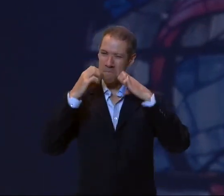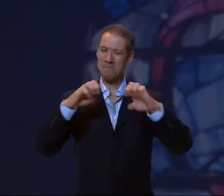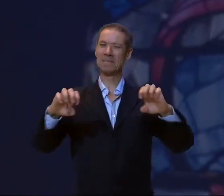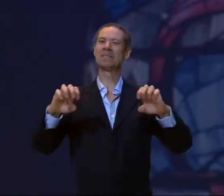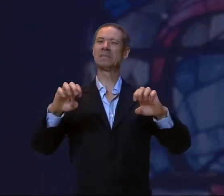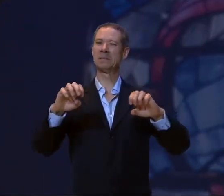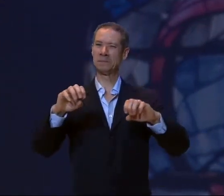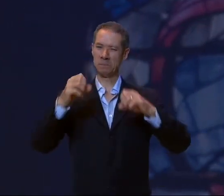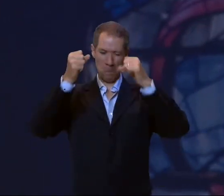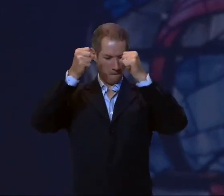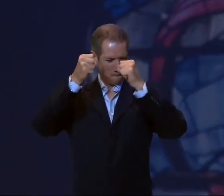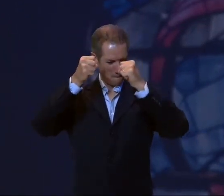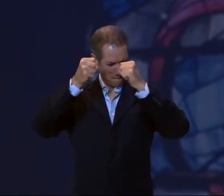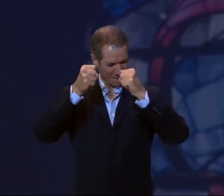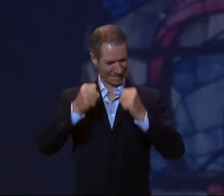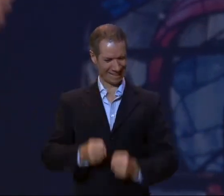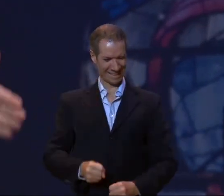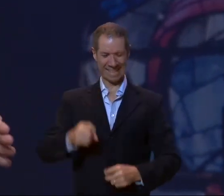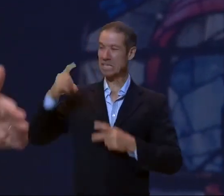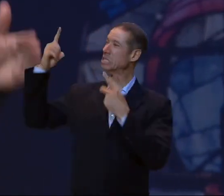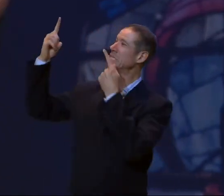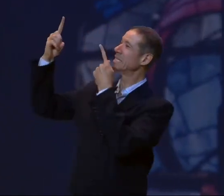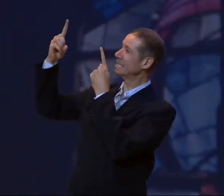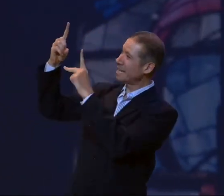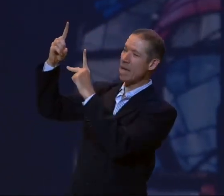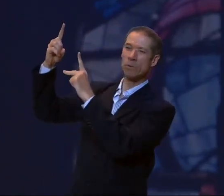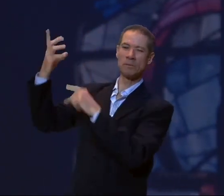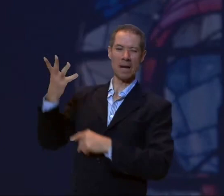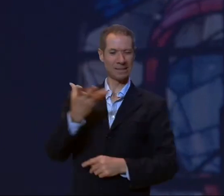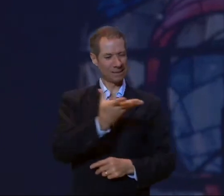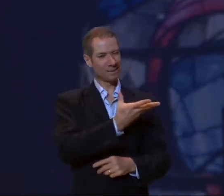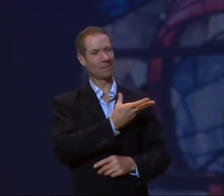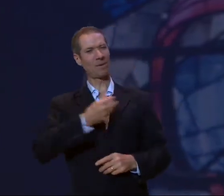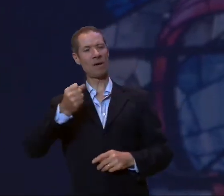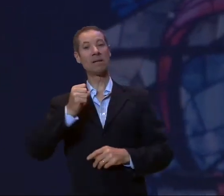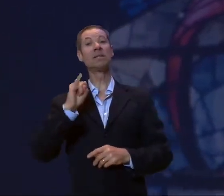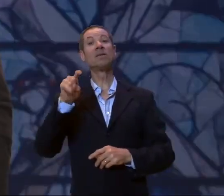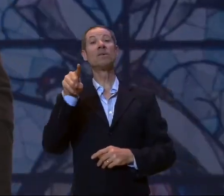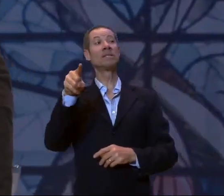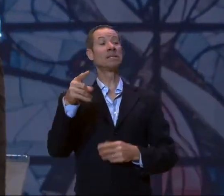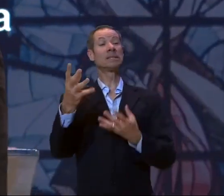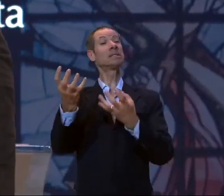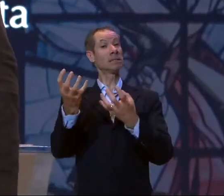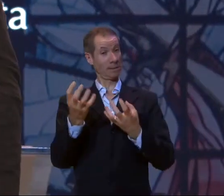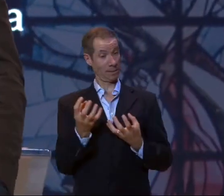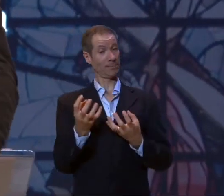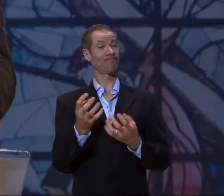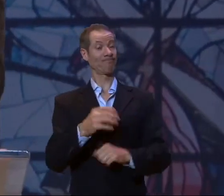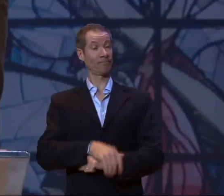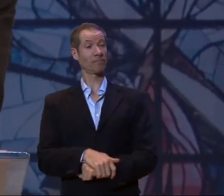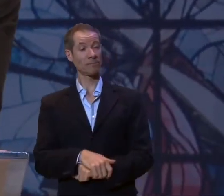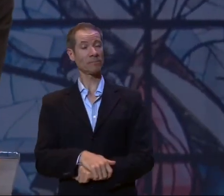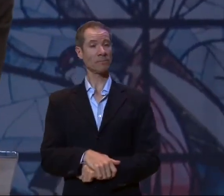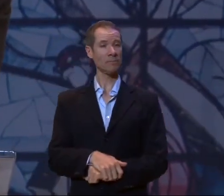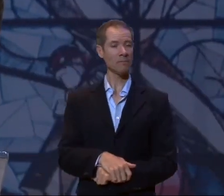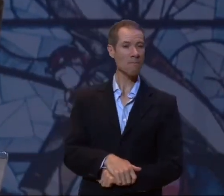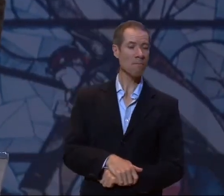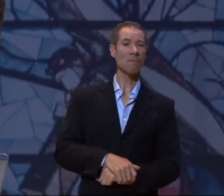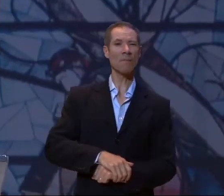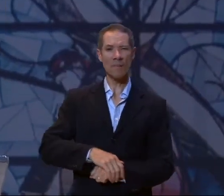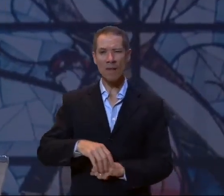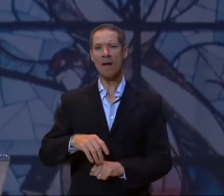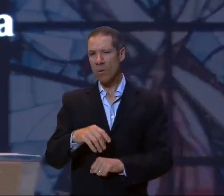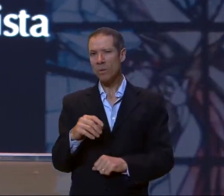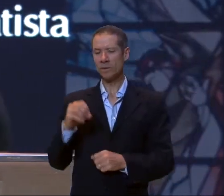evangelho, poder de Deus para salvar. Se você quer tomar esse saco de